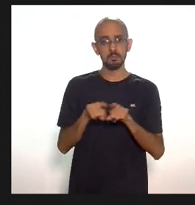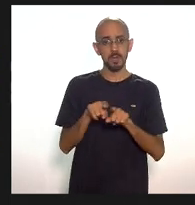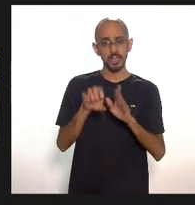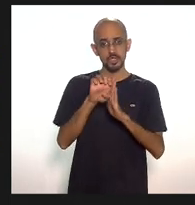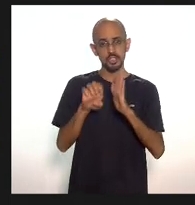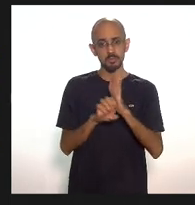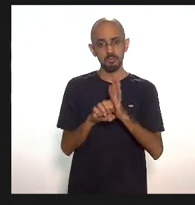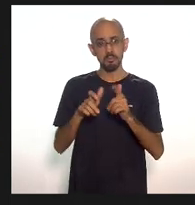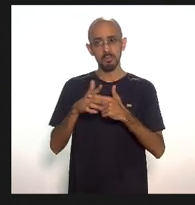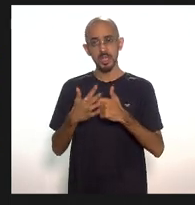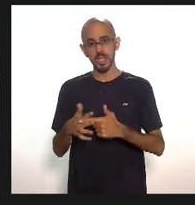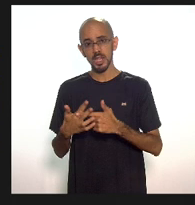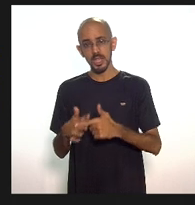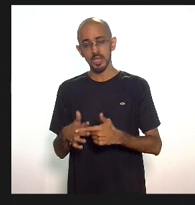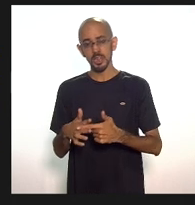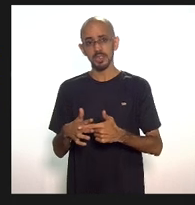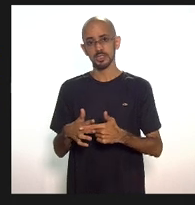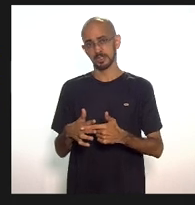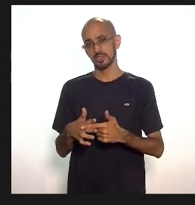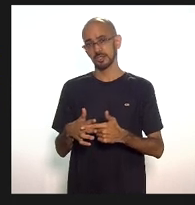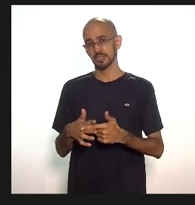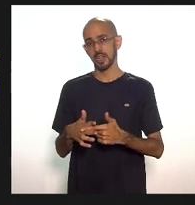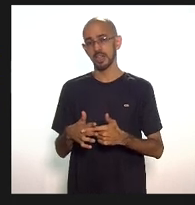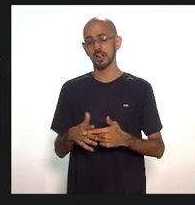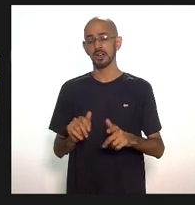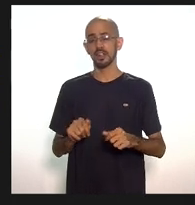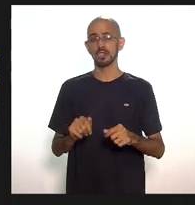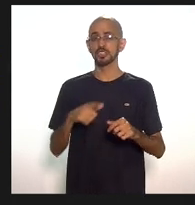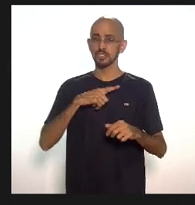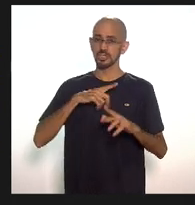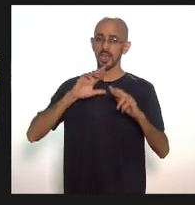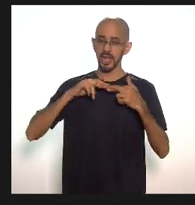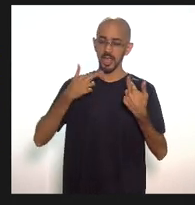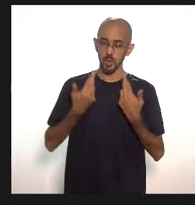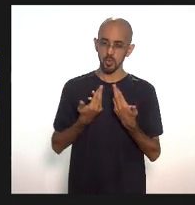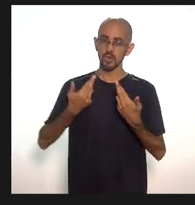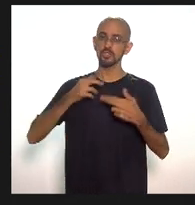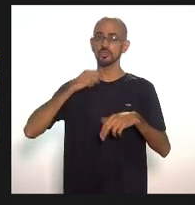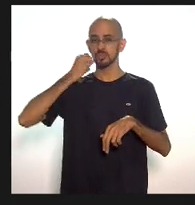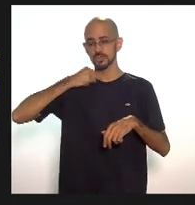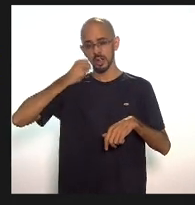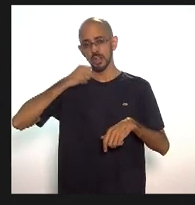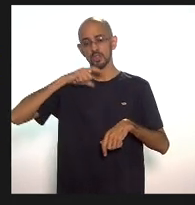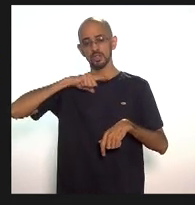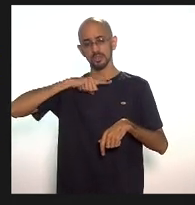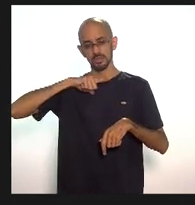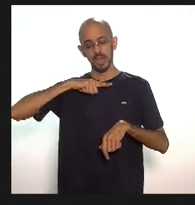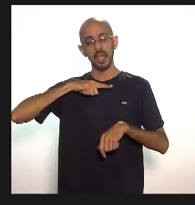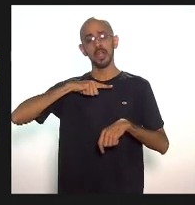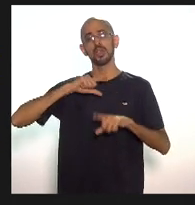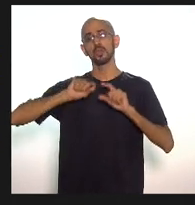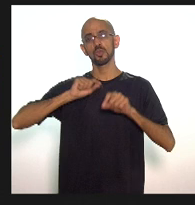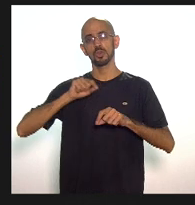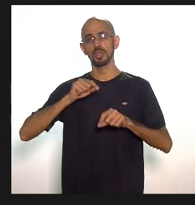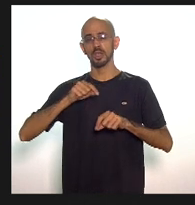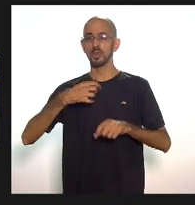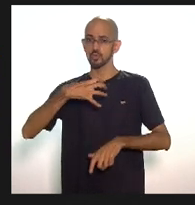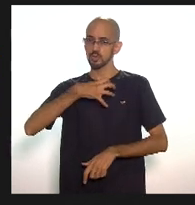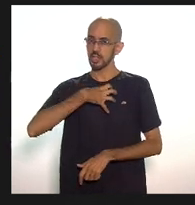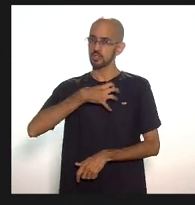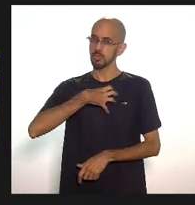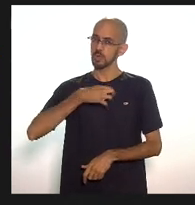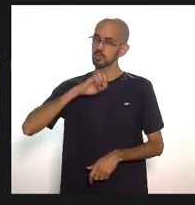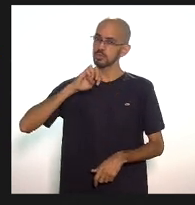emendas, temos tido bastante reunião nesse sentido, e o senador ele é, sim, bastante sensível à questão